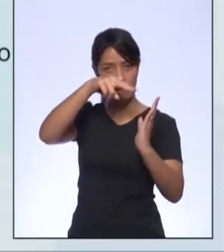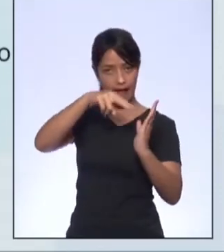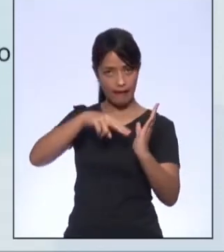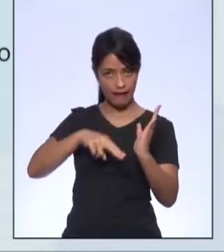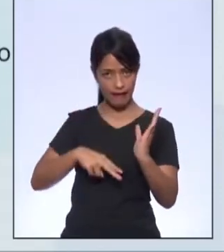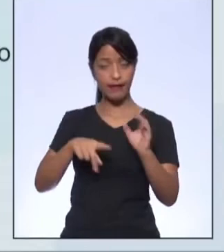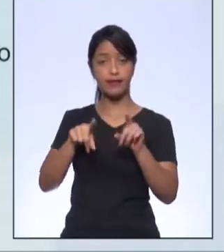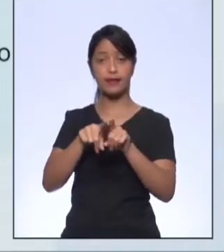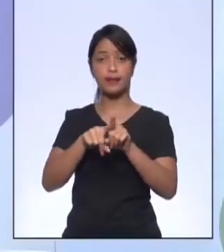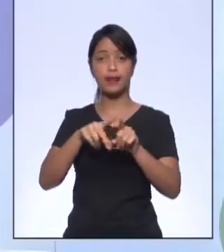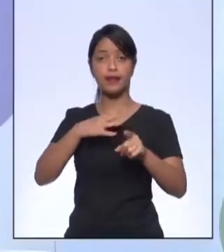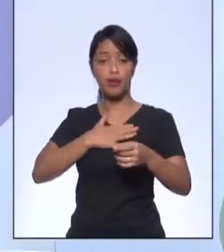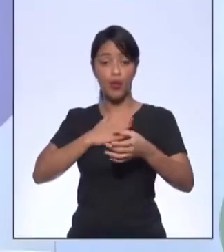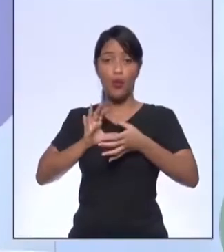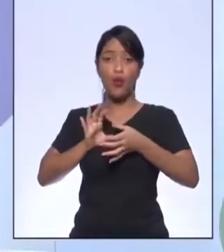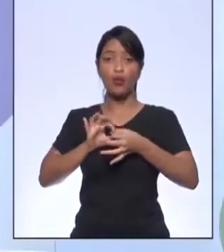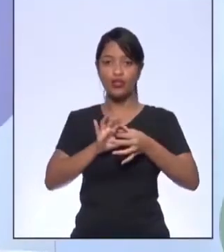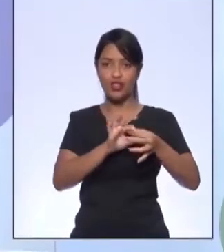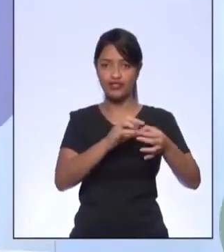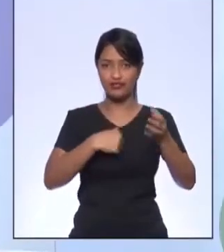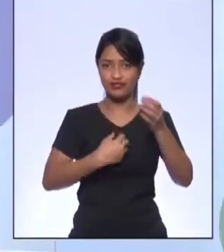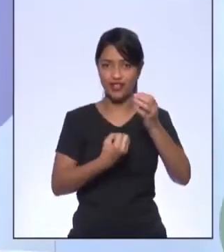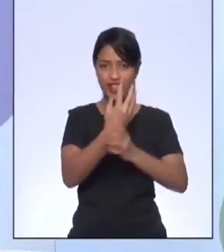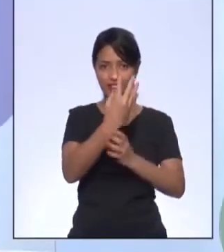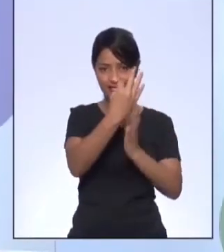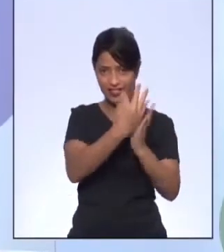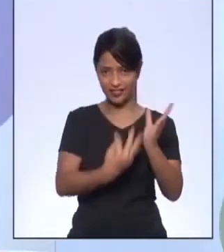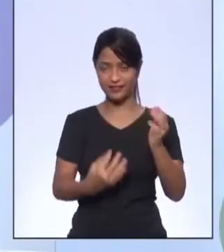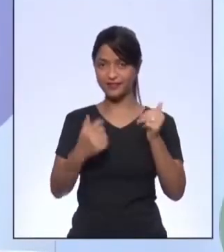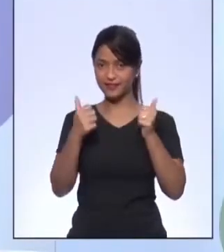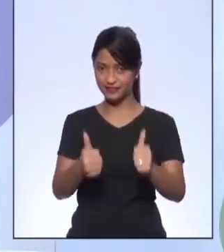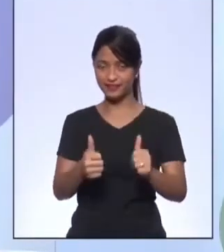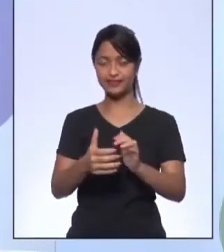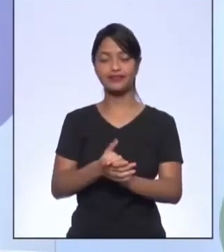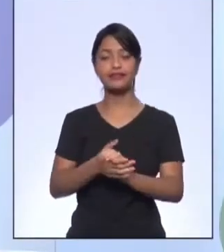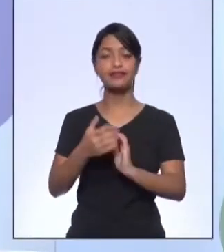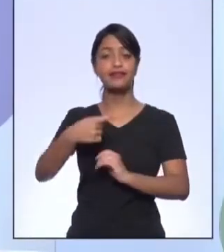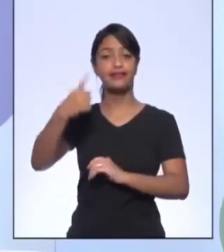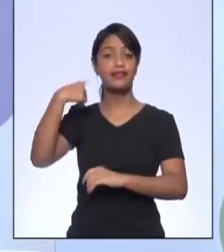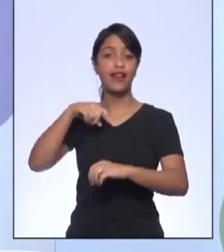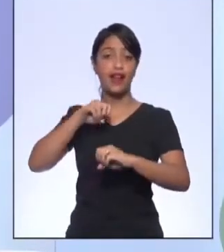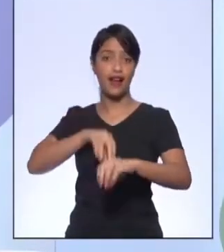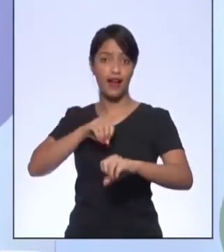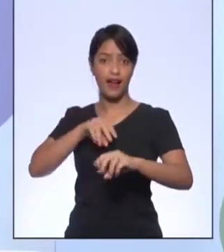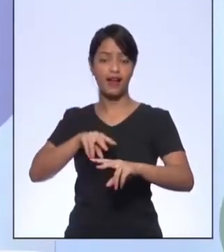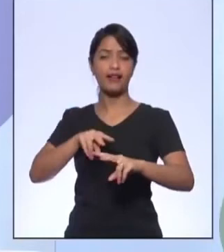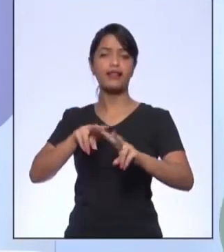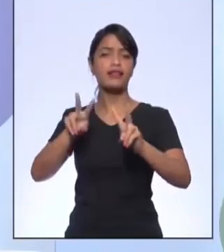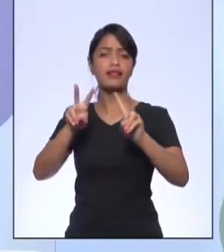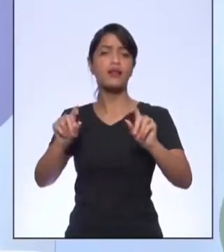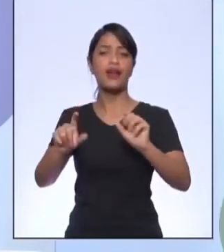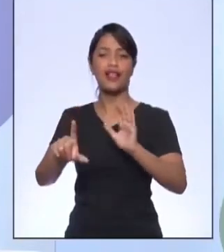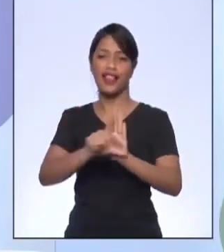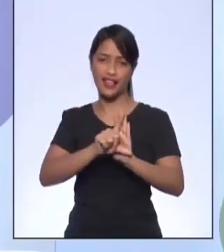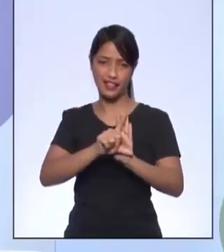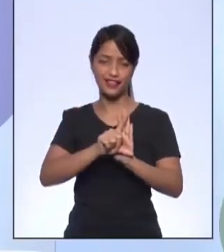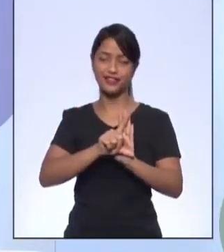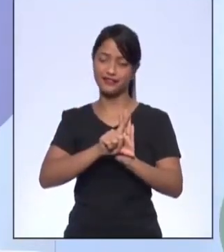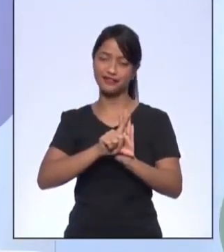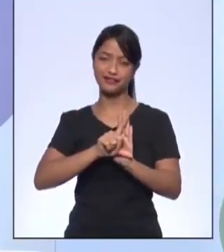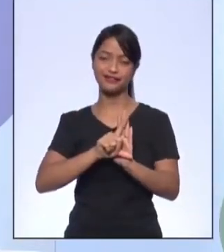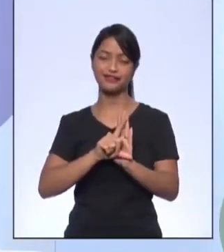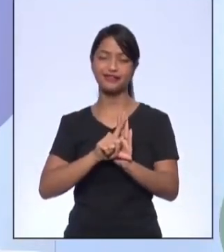produção, certo? Na aula passada, nós falamos de lei, né? E a gente